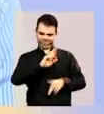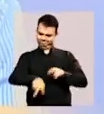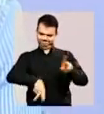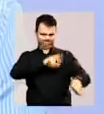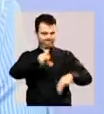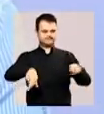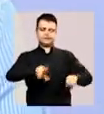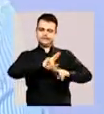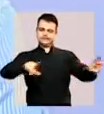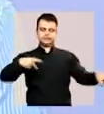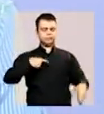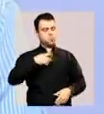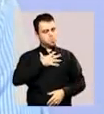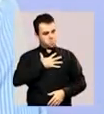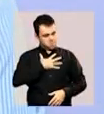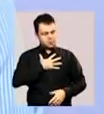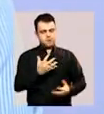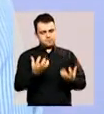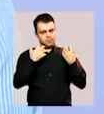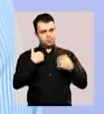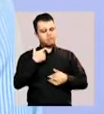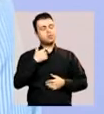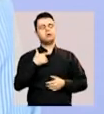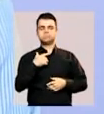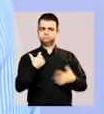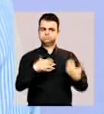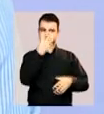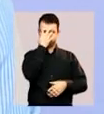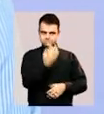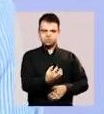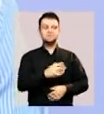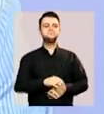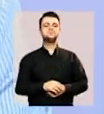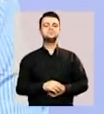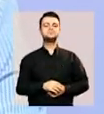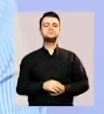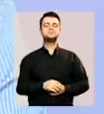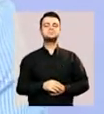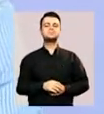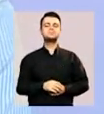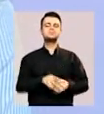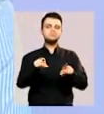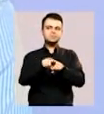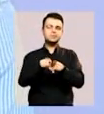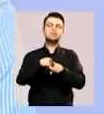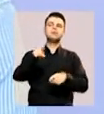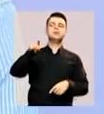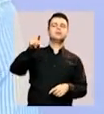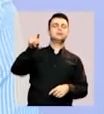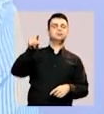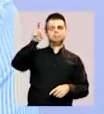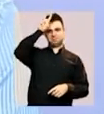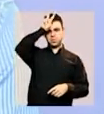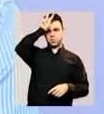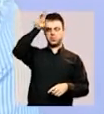né? E que eu gosto bastante. Aí, na